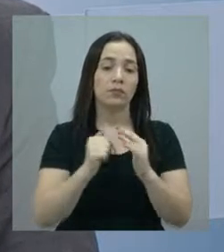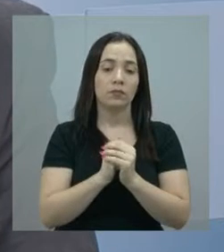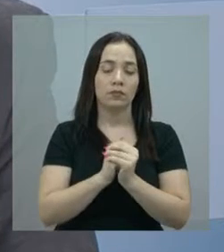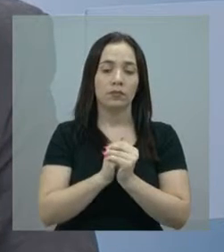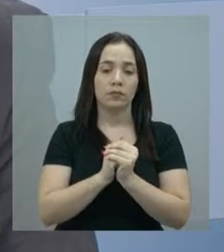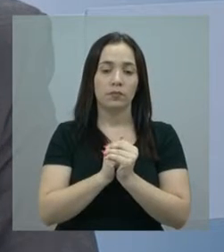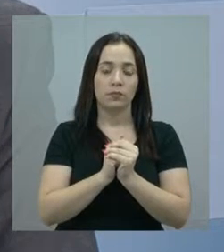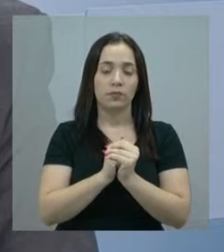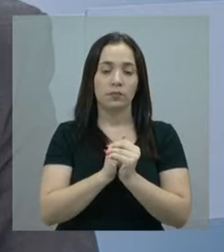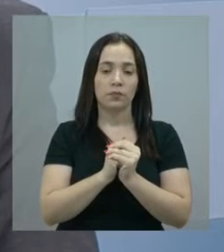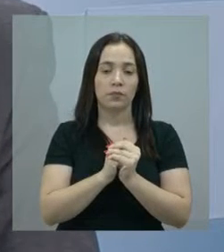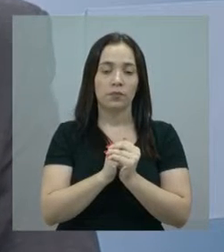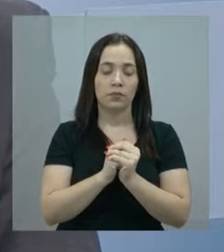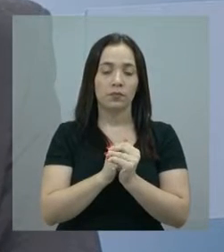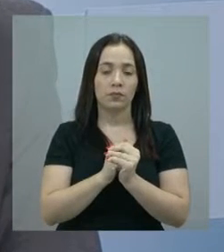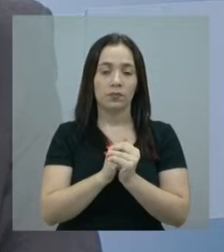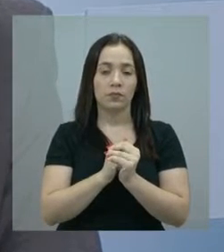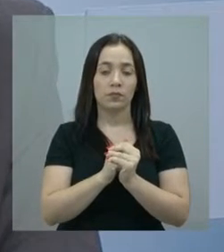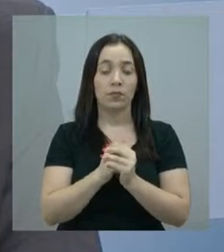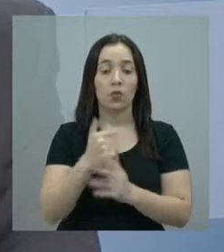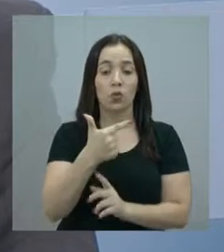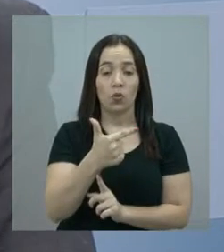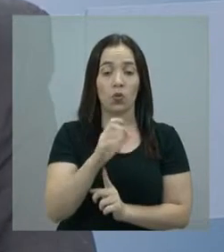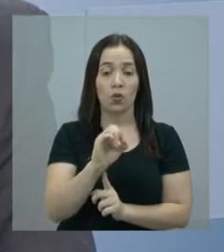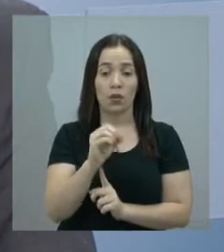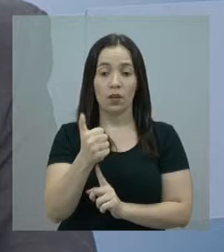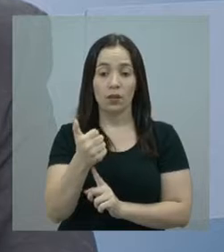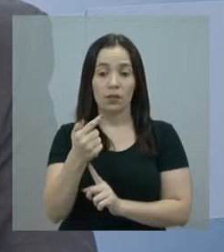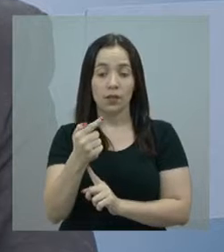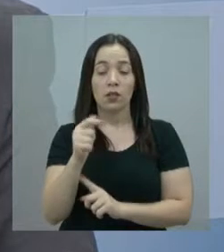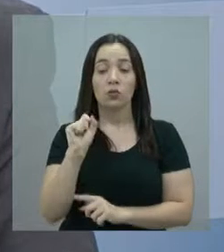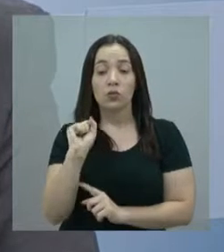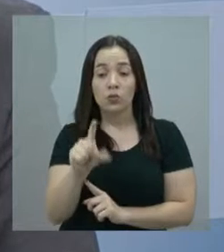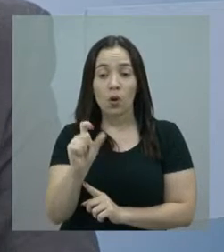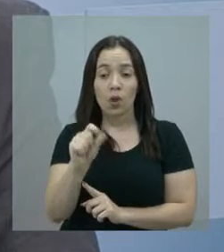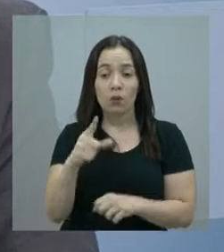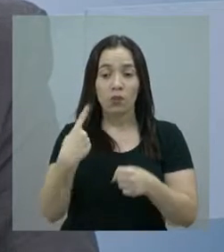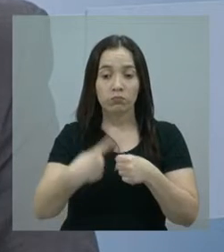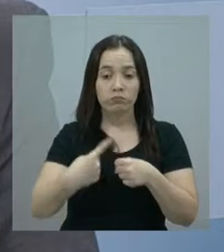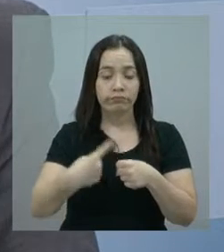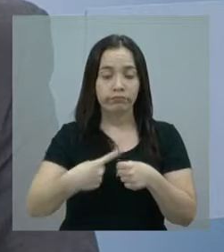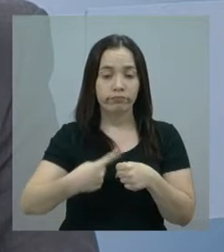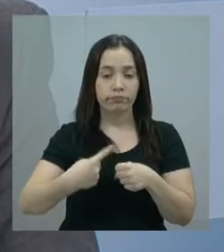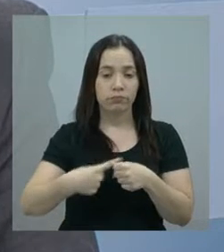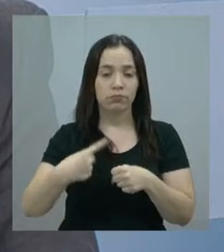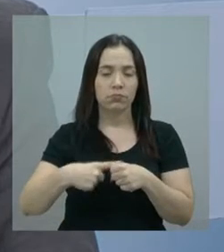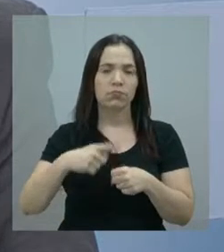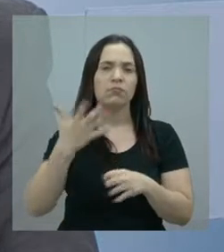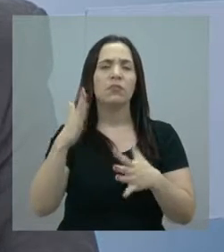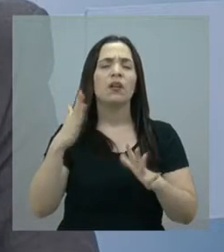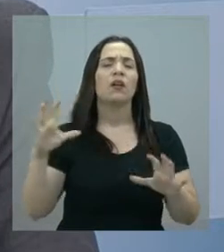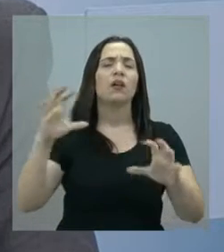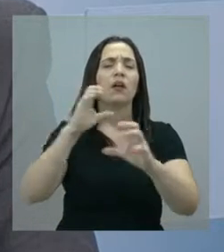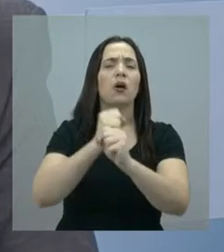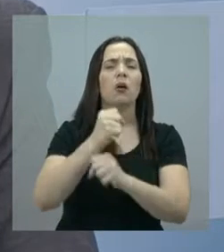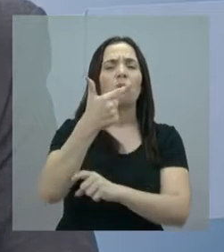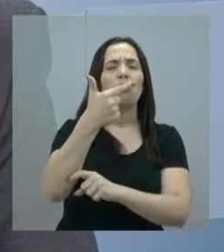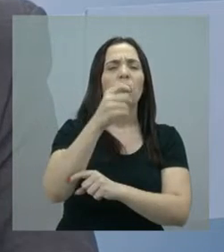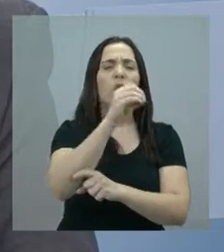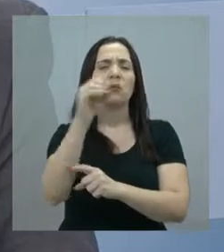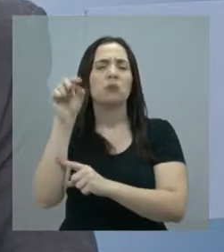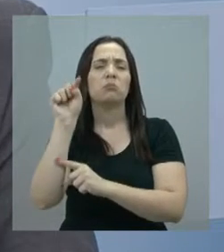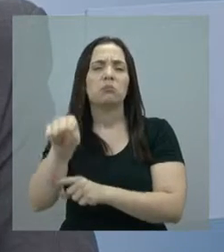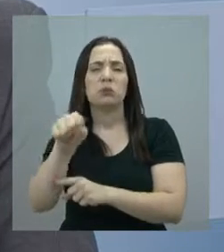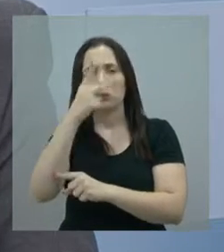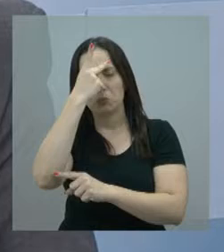primeiro em 2005. Em 2017, Sobral, que é uma cidade que tem 200 e poucos mil